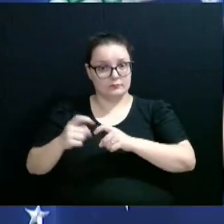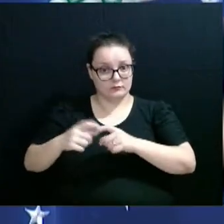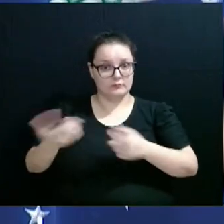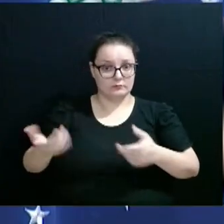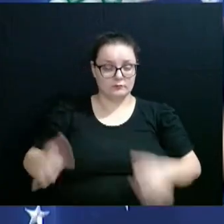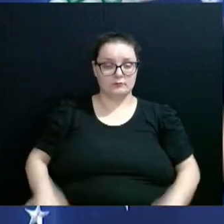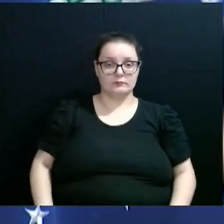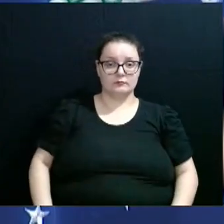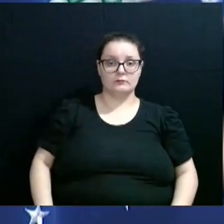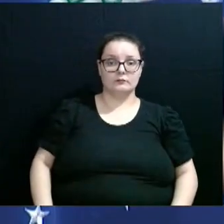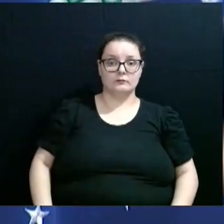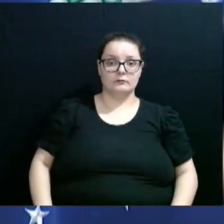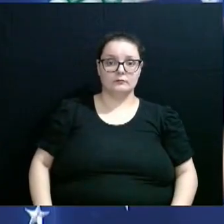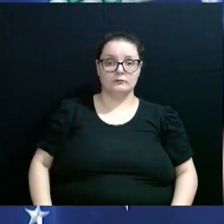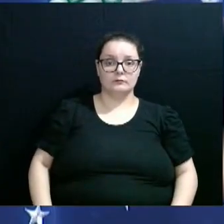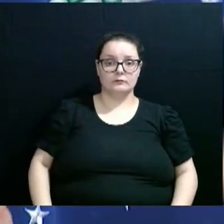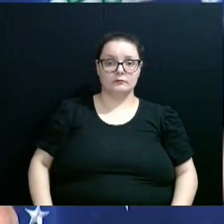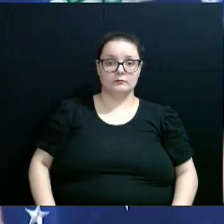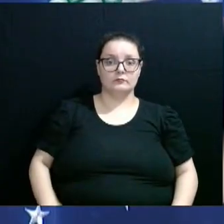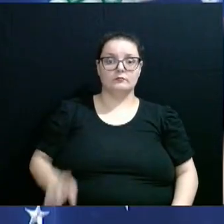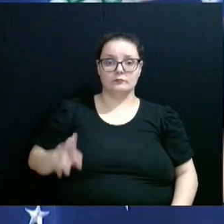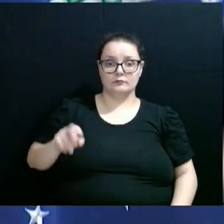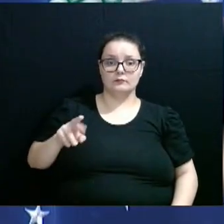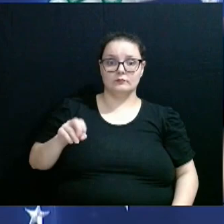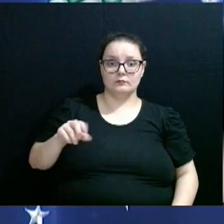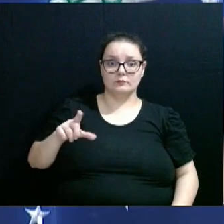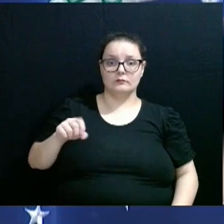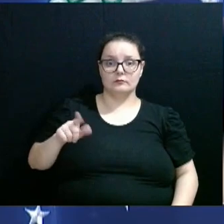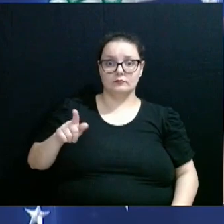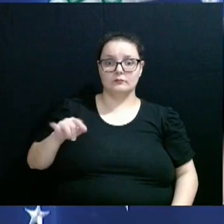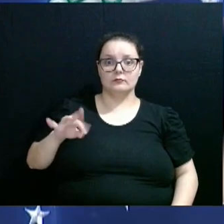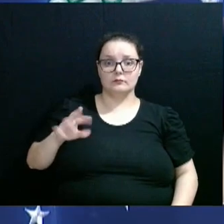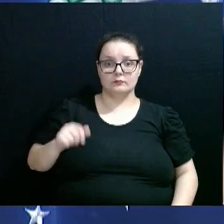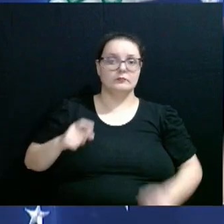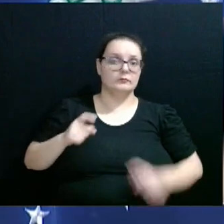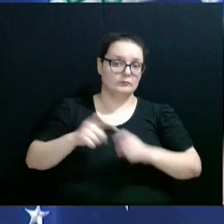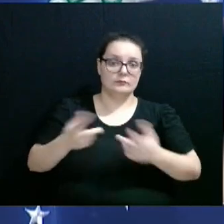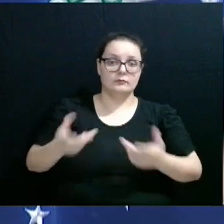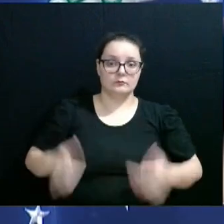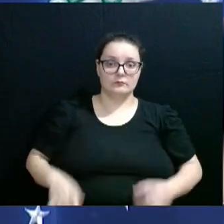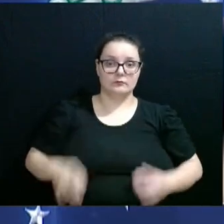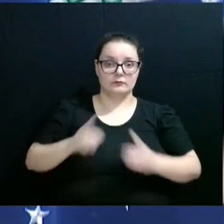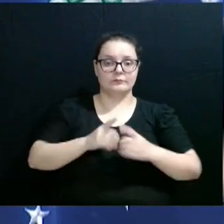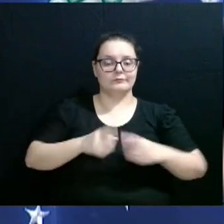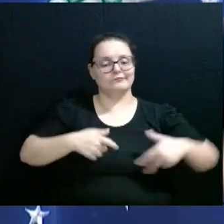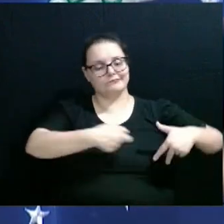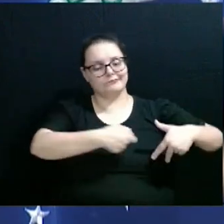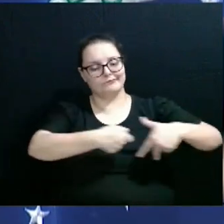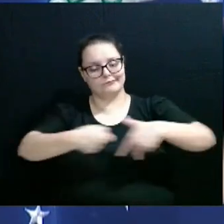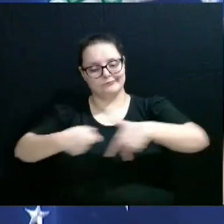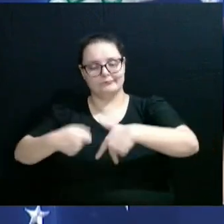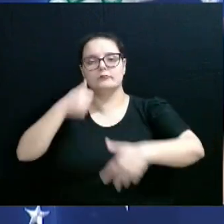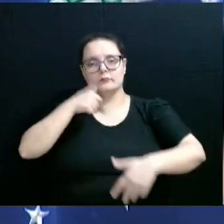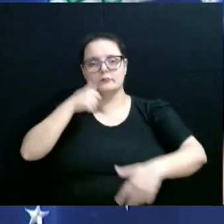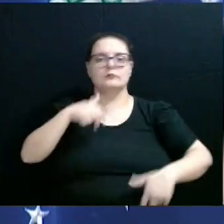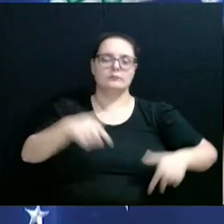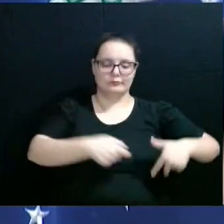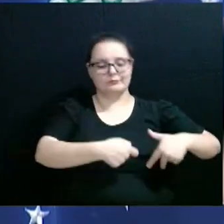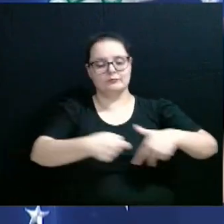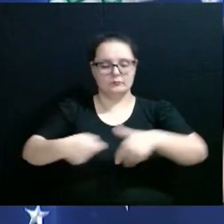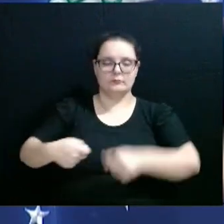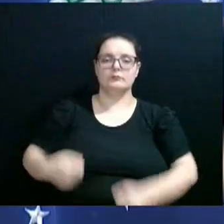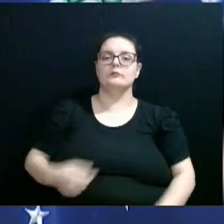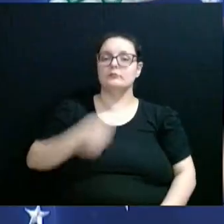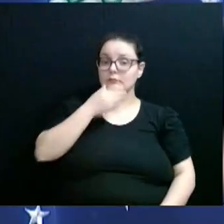ao urologista ou o médico que ele tenha que se consultar é a mulher. Então é importante que o homem seja protagonista, que ele se preocupe com a